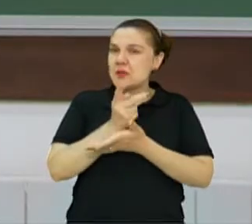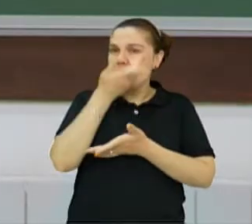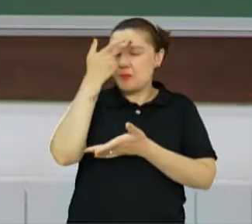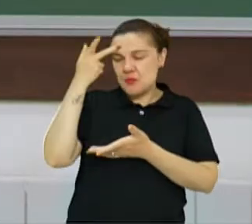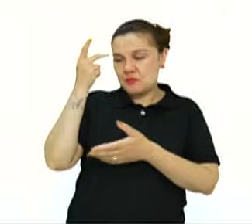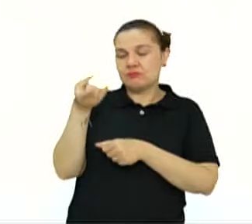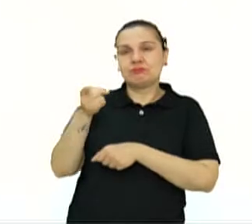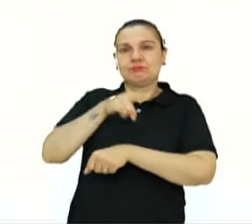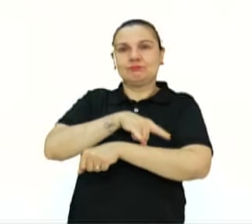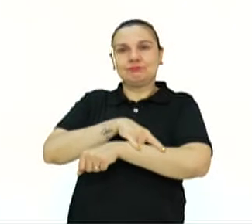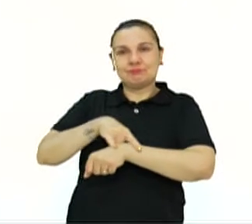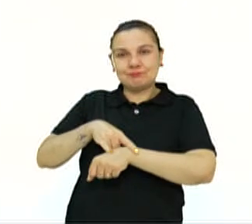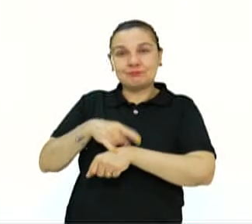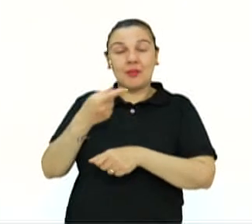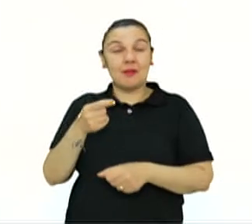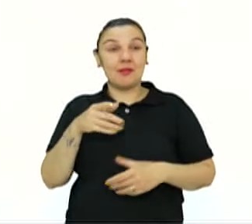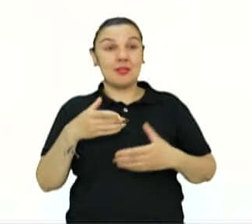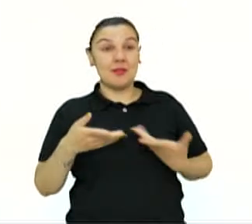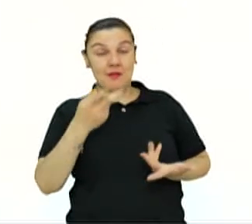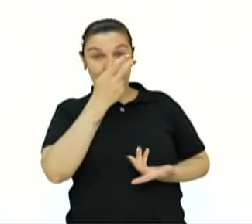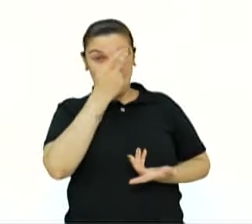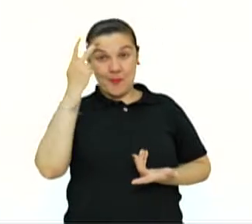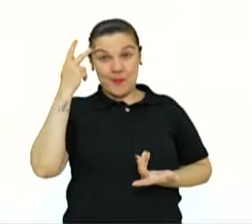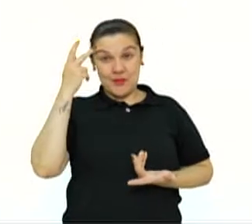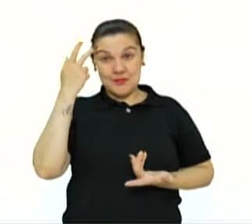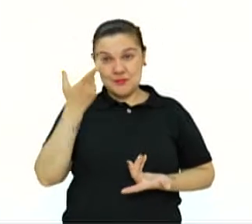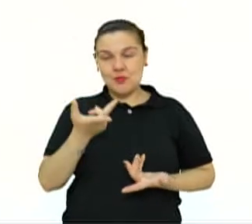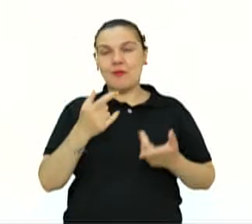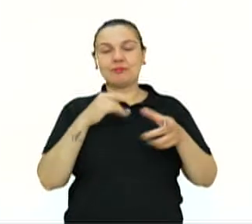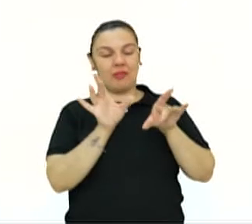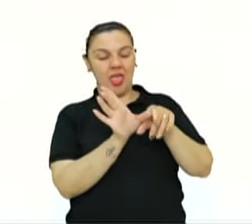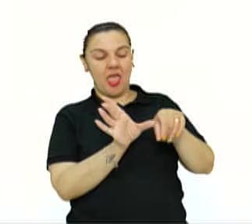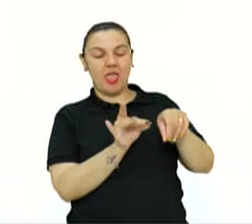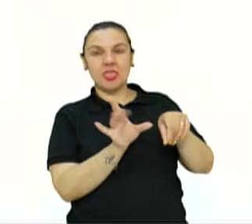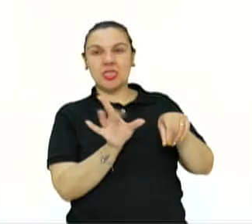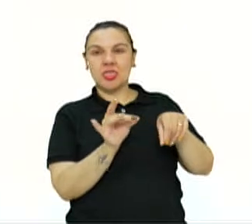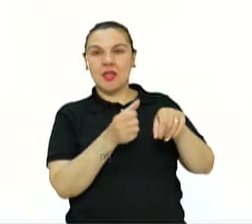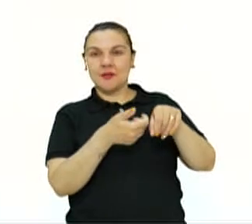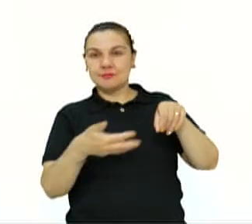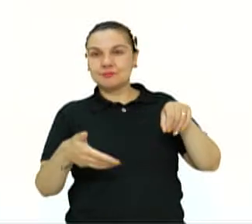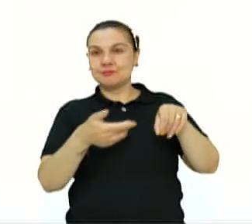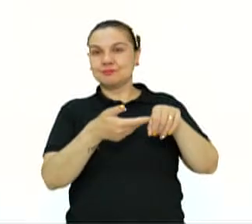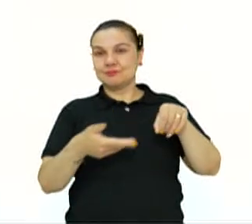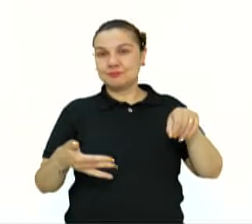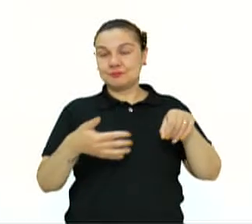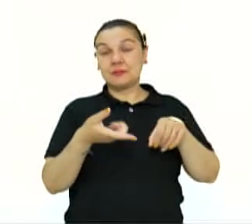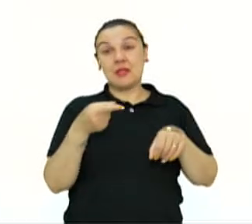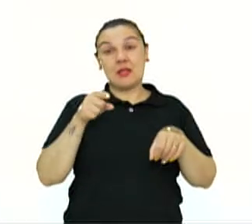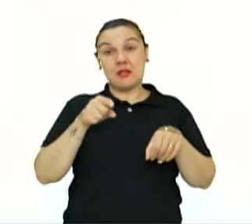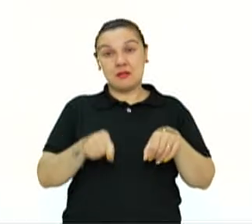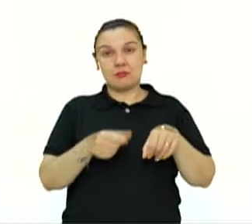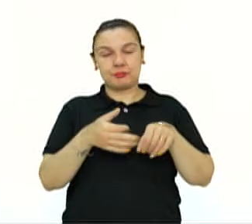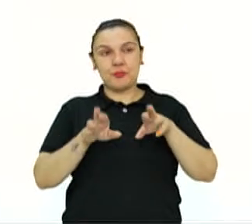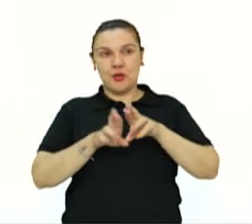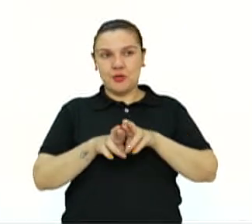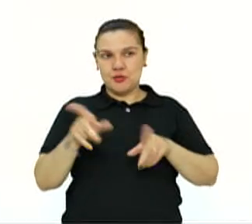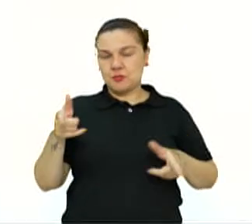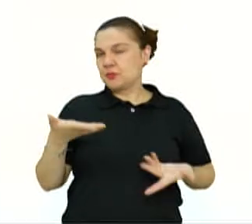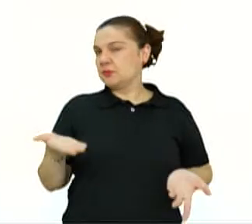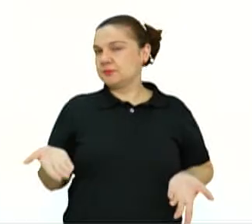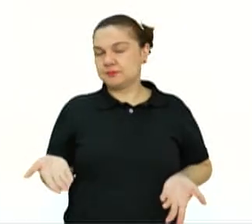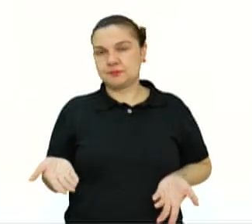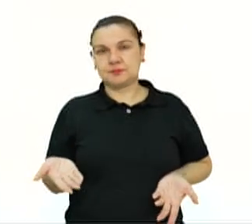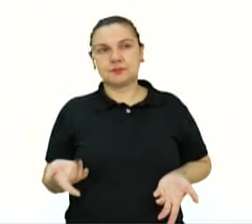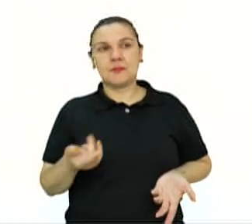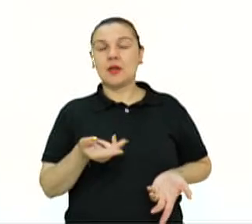pessoa vai urinar. Essa pessoa ela vai ter uma secreção, um corrimento, e esse corrimento é diferente, por exemplo,